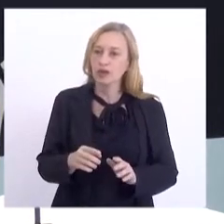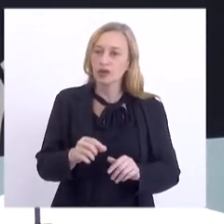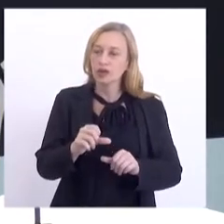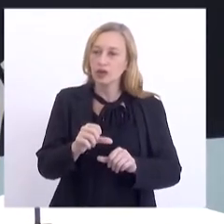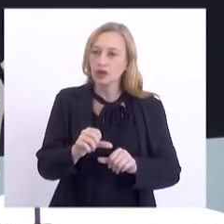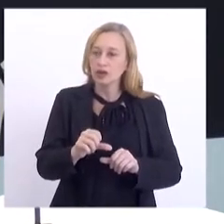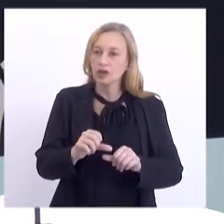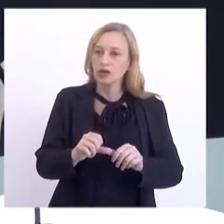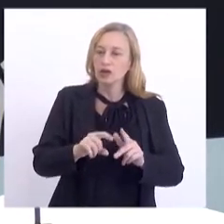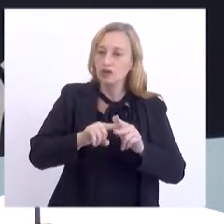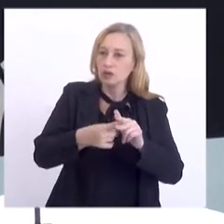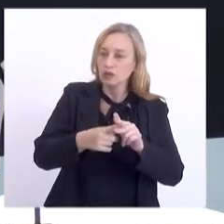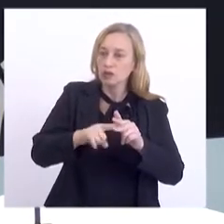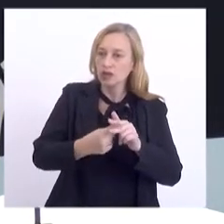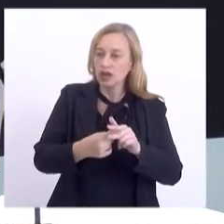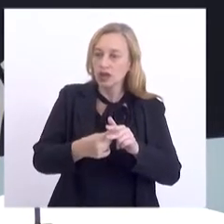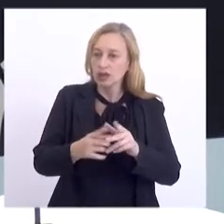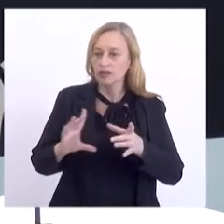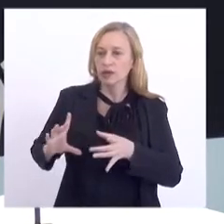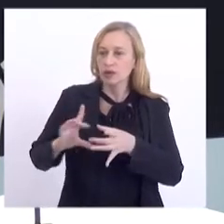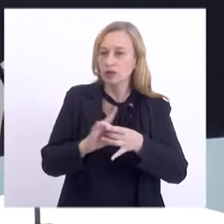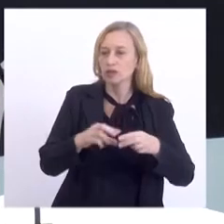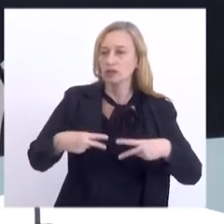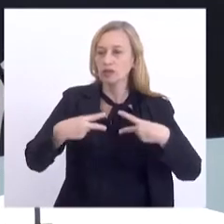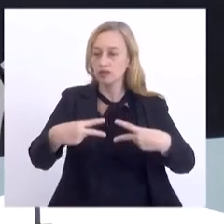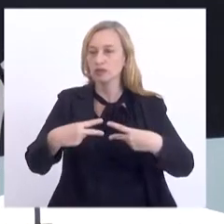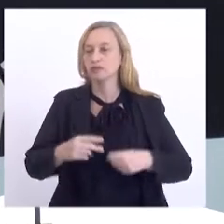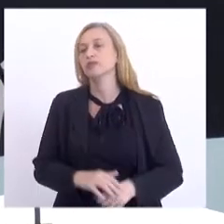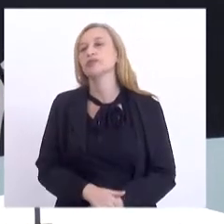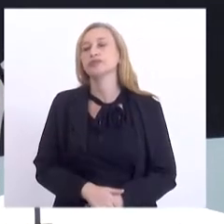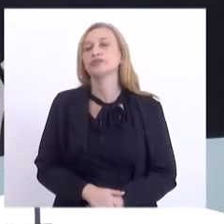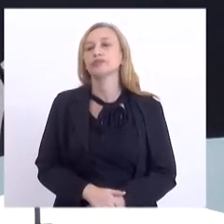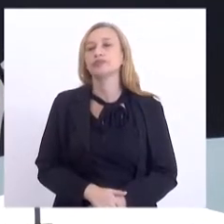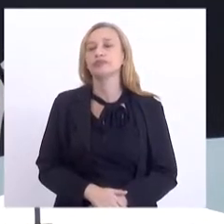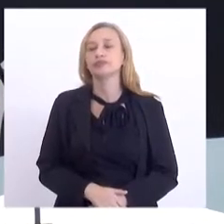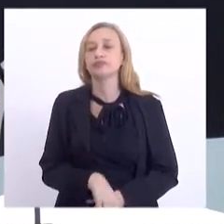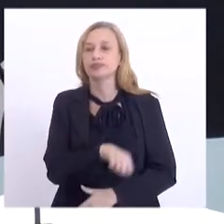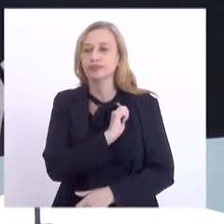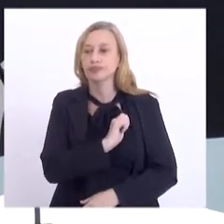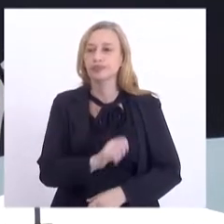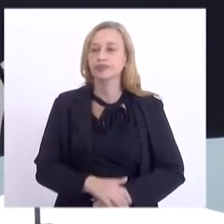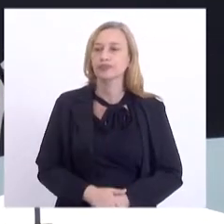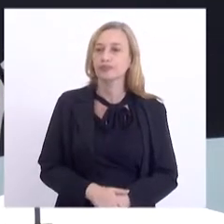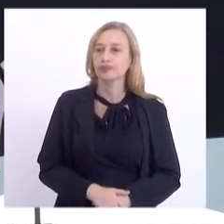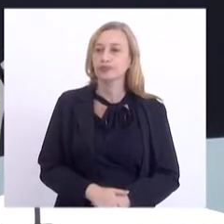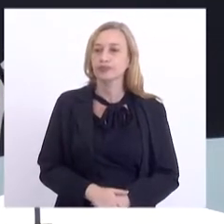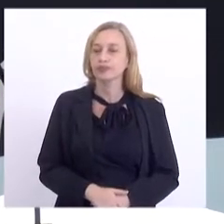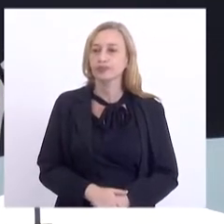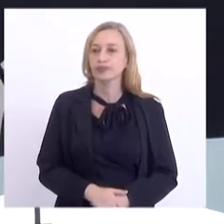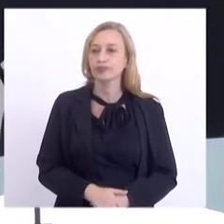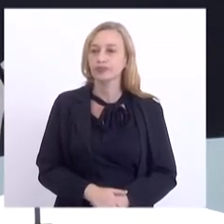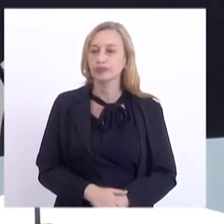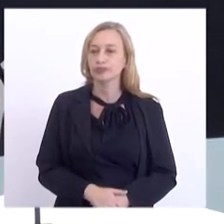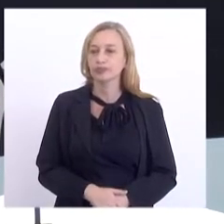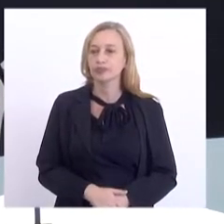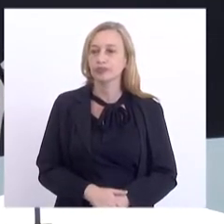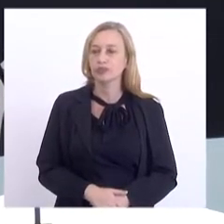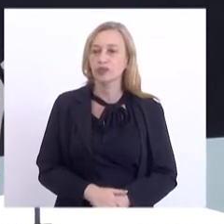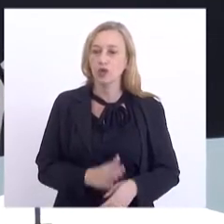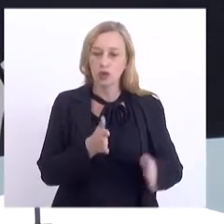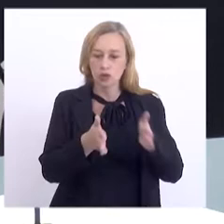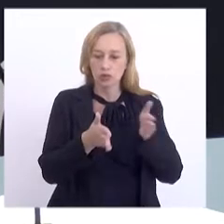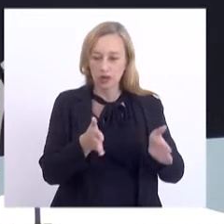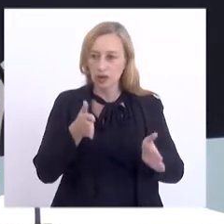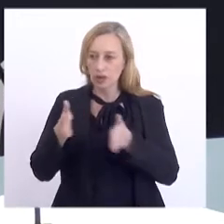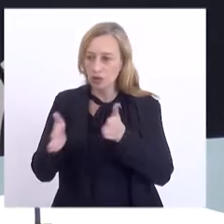pelo link já atrelado ao site da Transparência fiscal tá é sobre os cronogramas